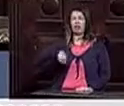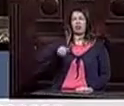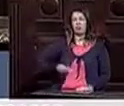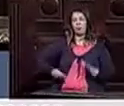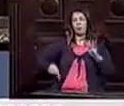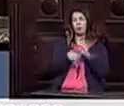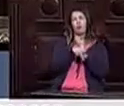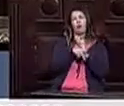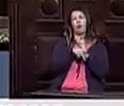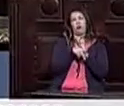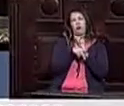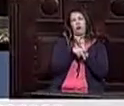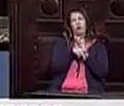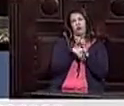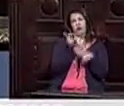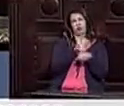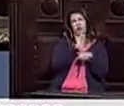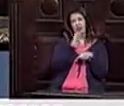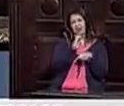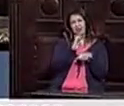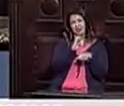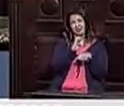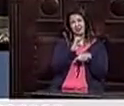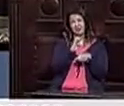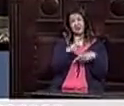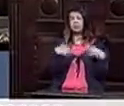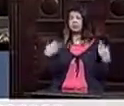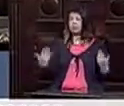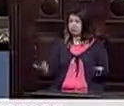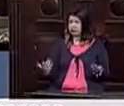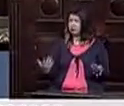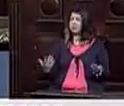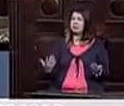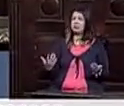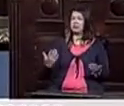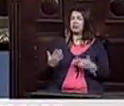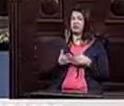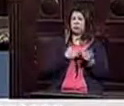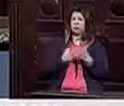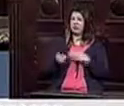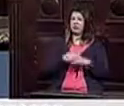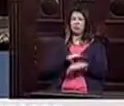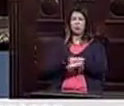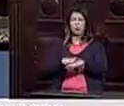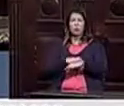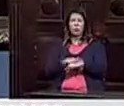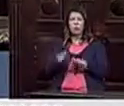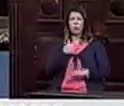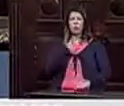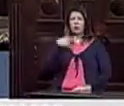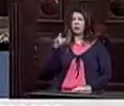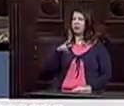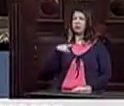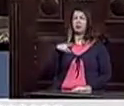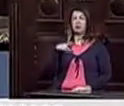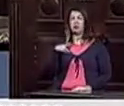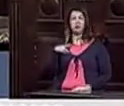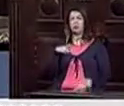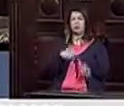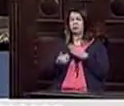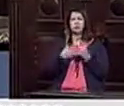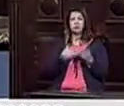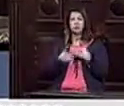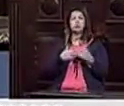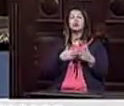do Estado do Rio de Janeiro. E como todos, independente de raça, cor, religião e até mesmo